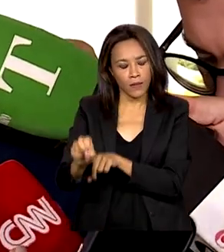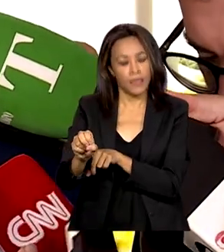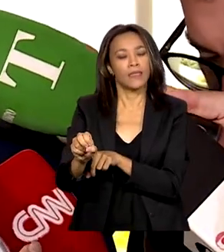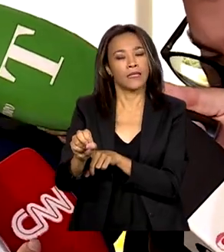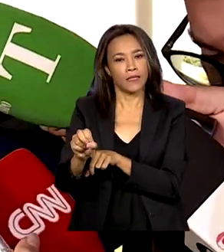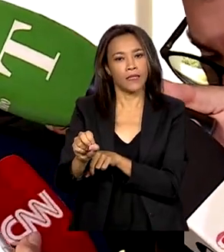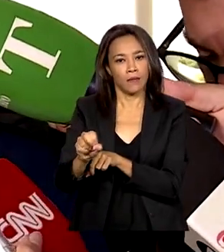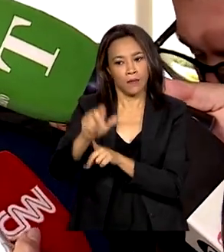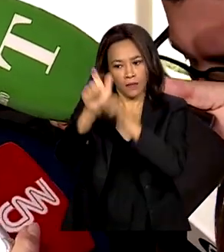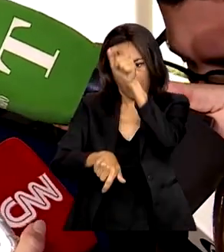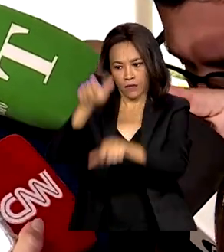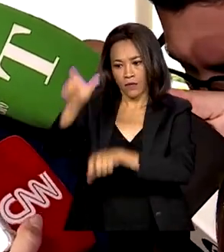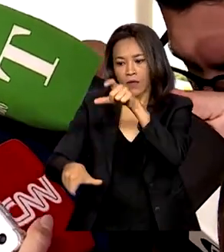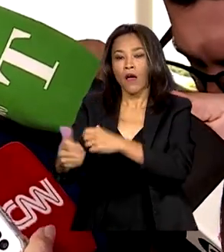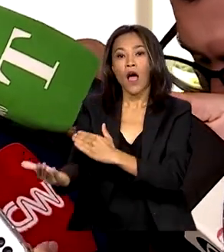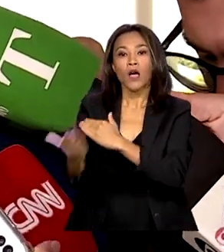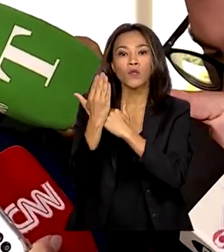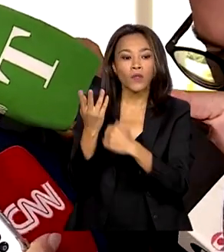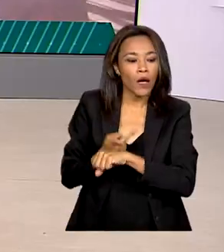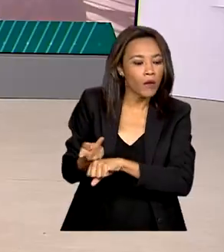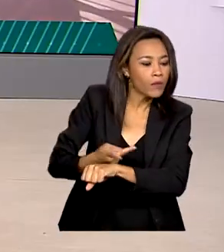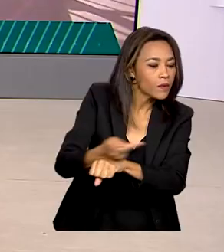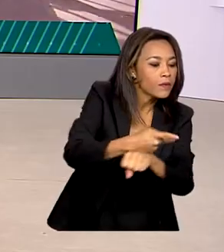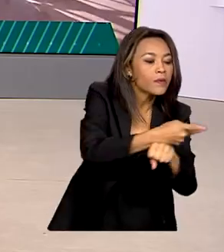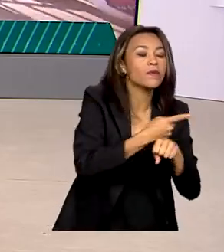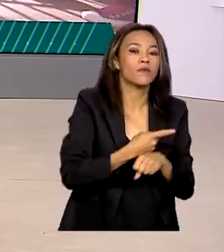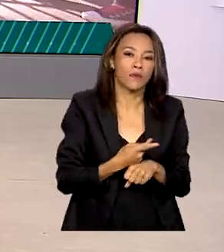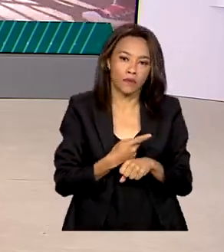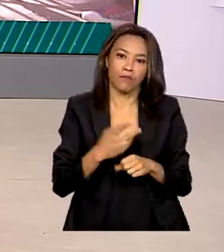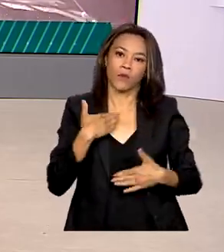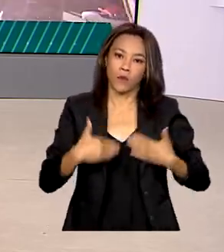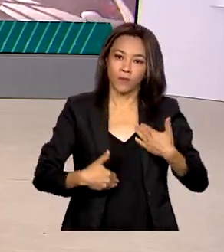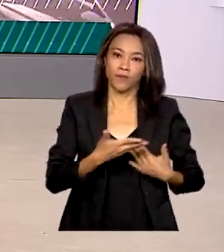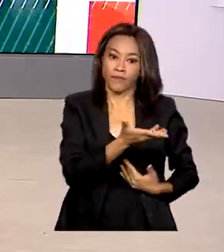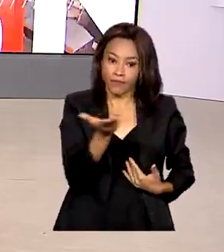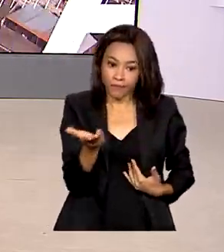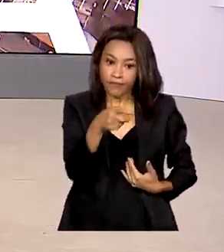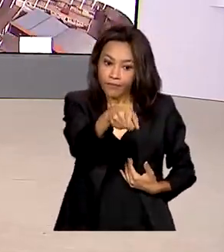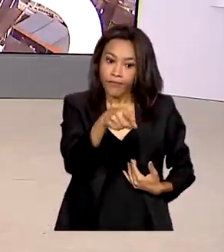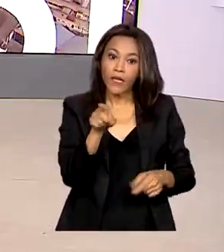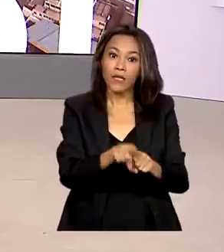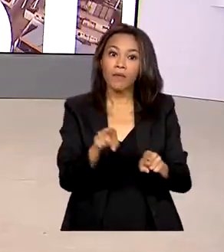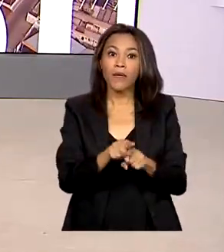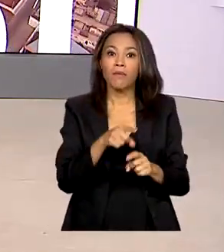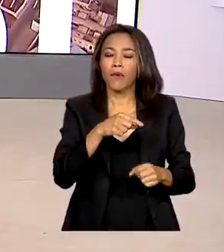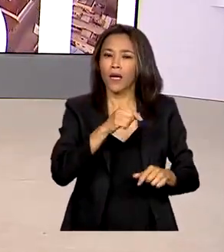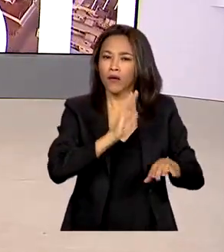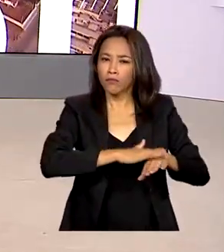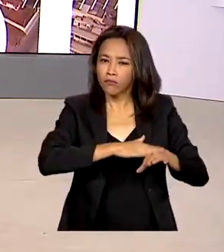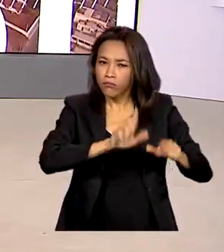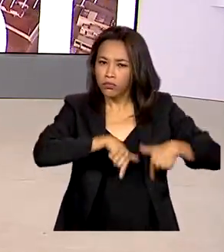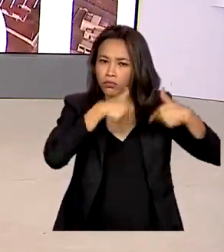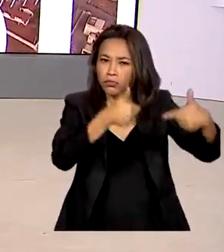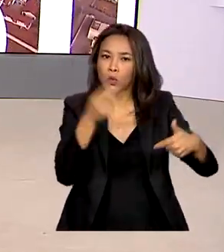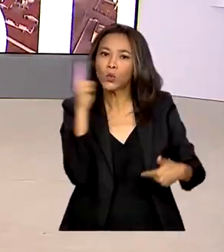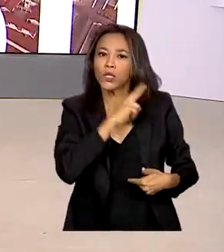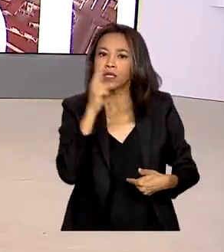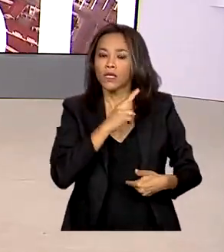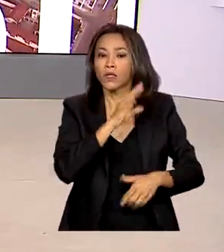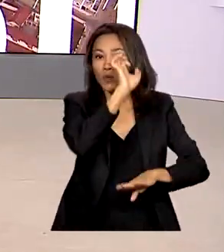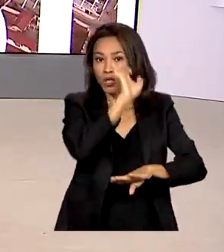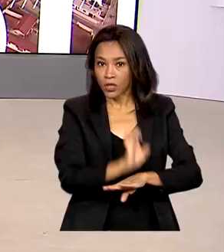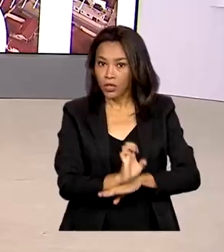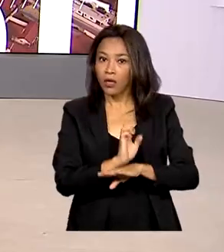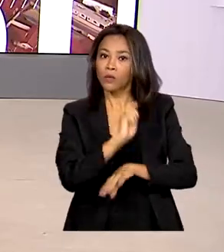vão poder ajudar nas buscas também. E as ações emergenciais no Rio Grande do Sul, que